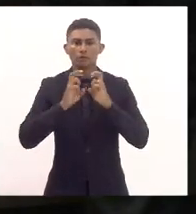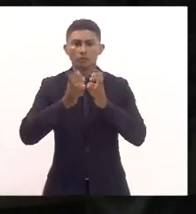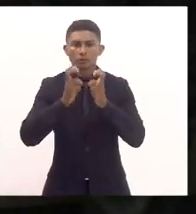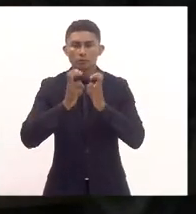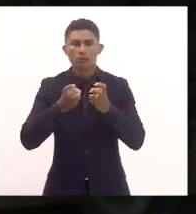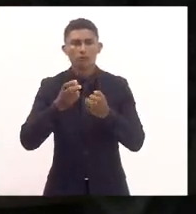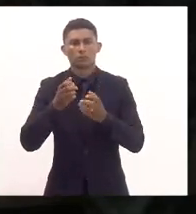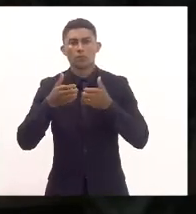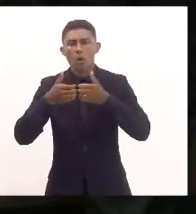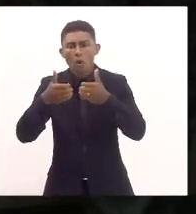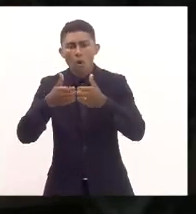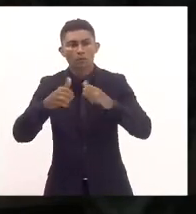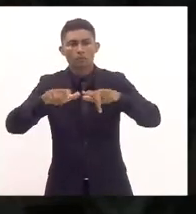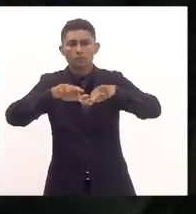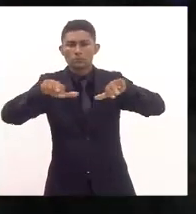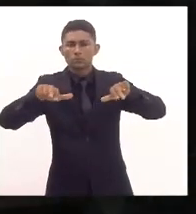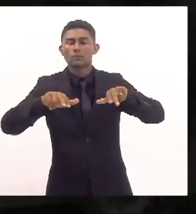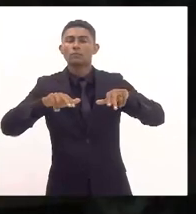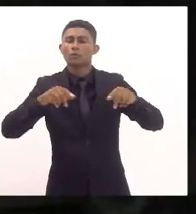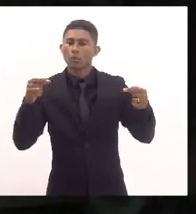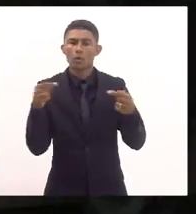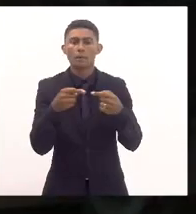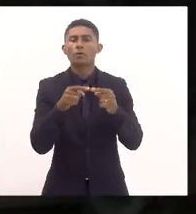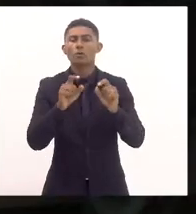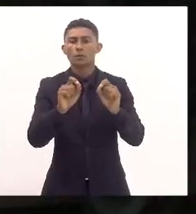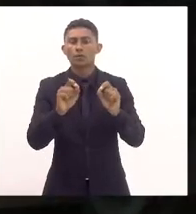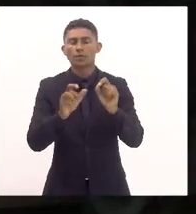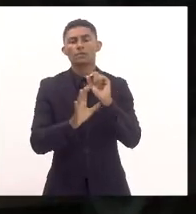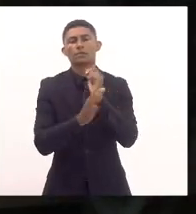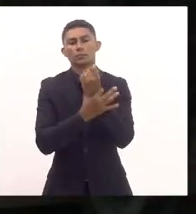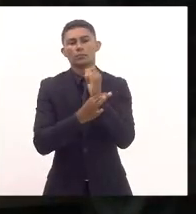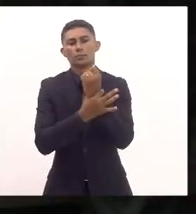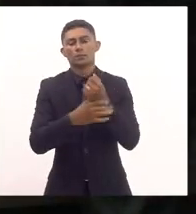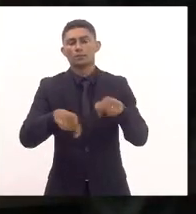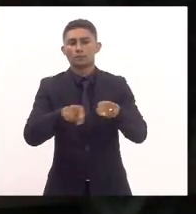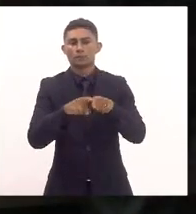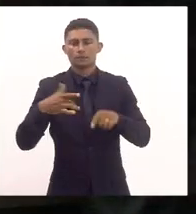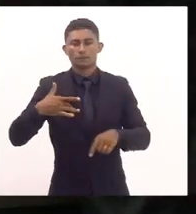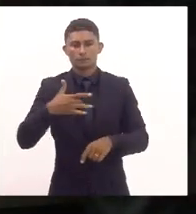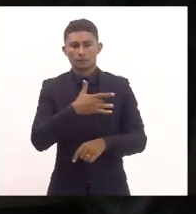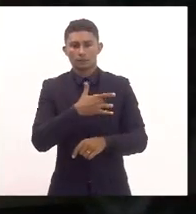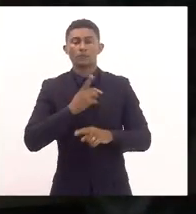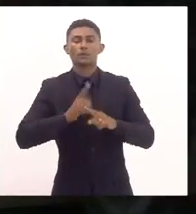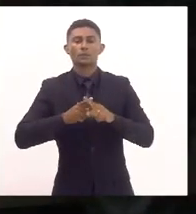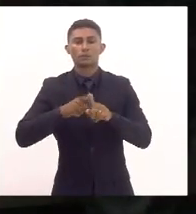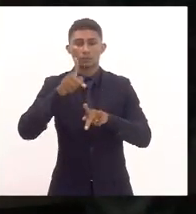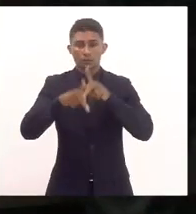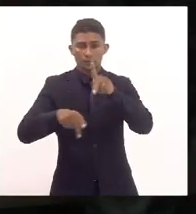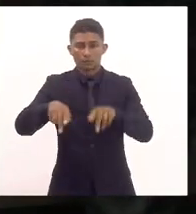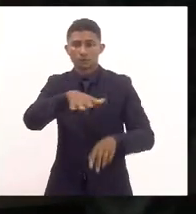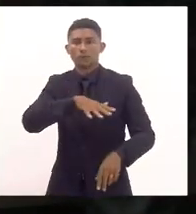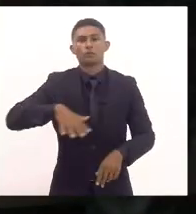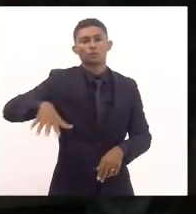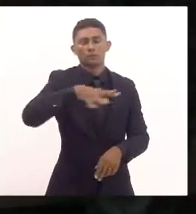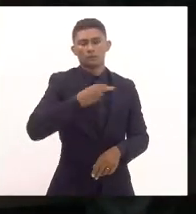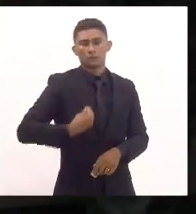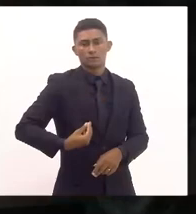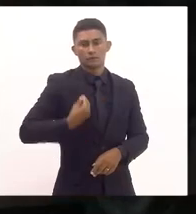de segurança e de saúde é porque a qualidade de vida da nossa população